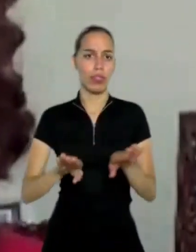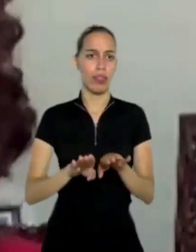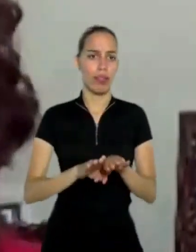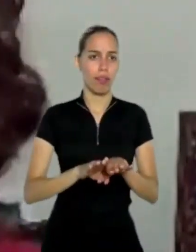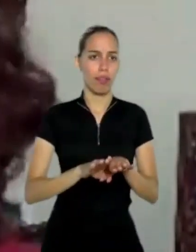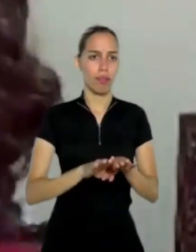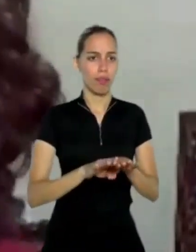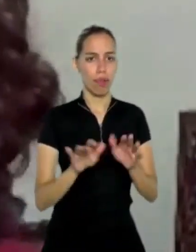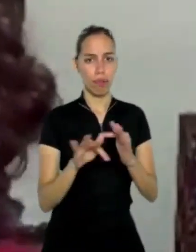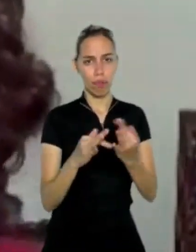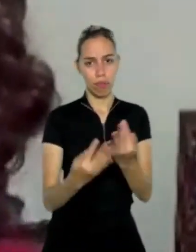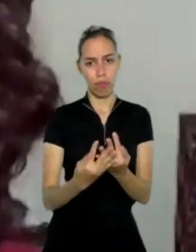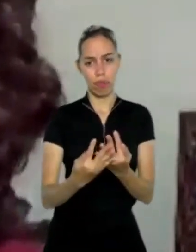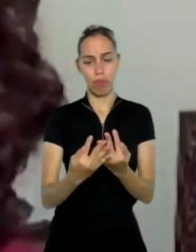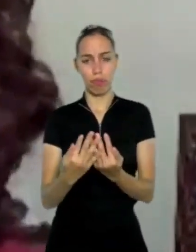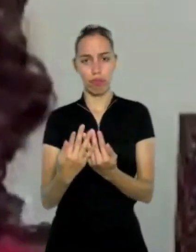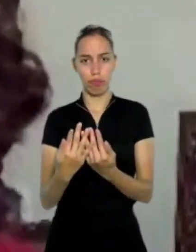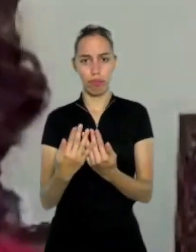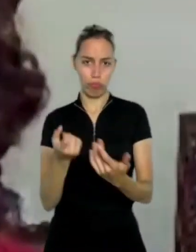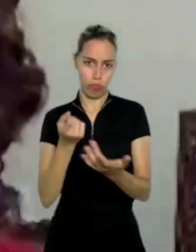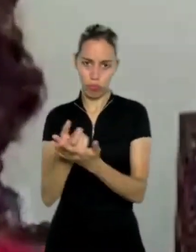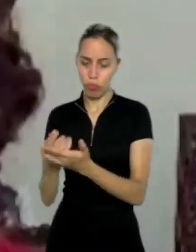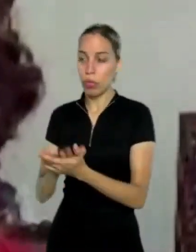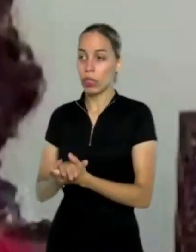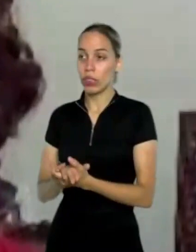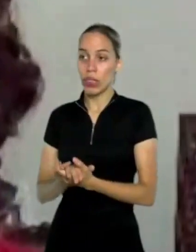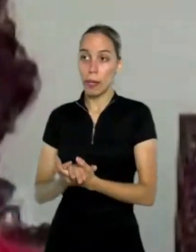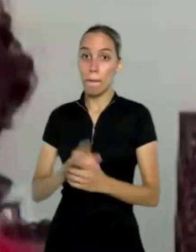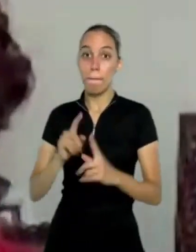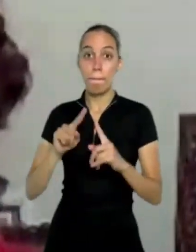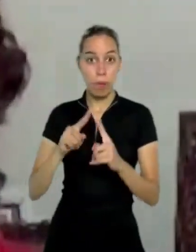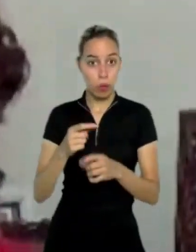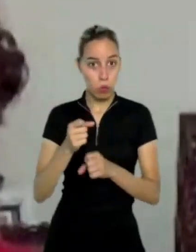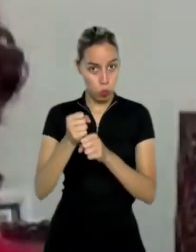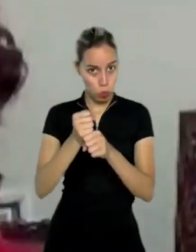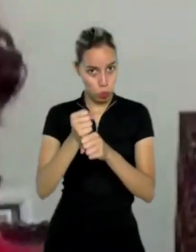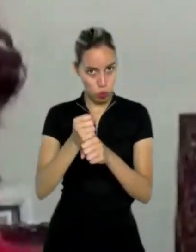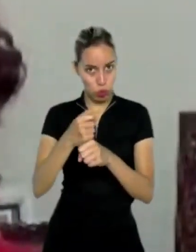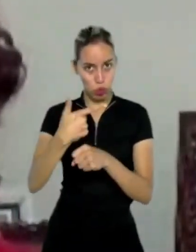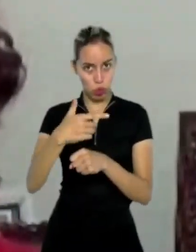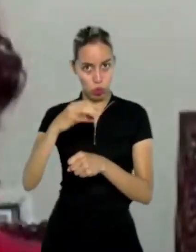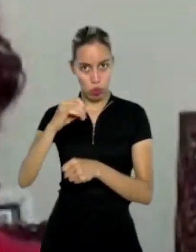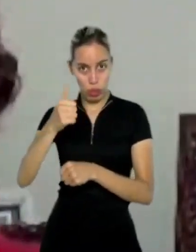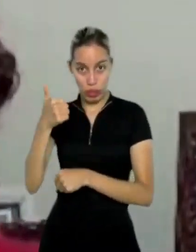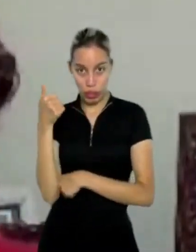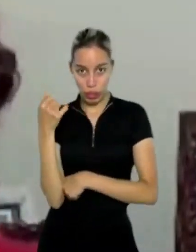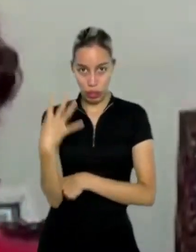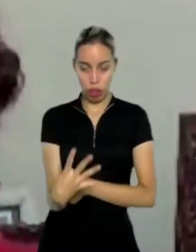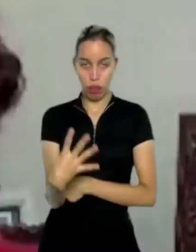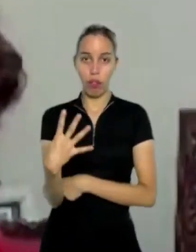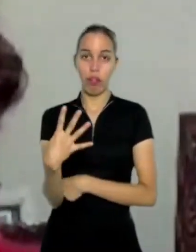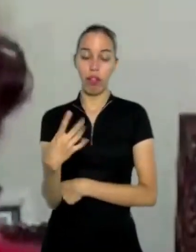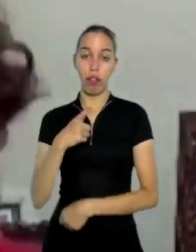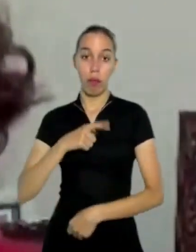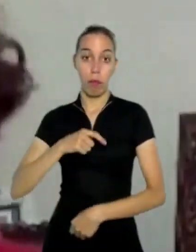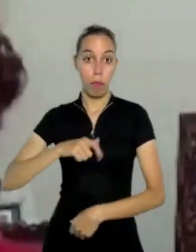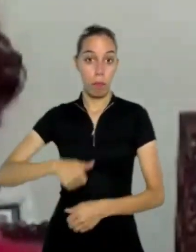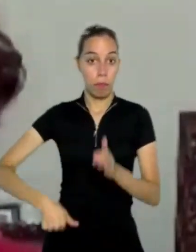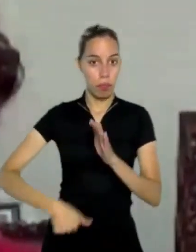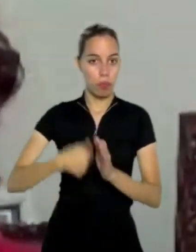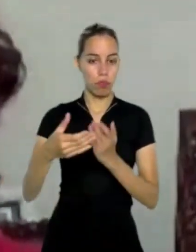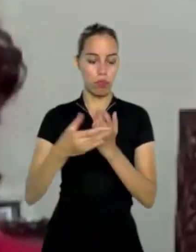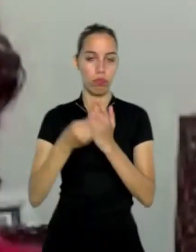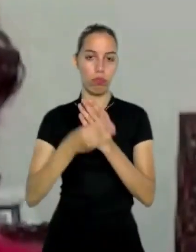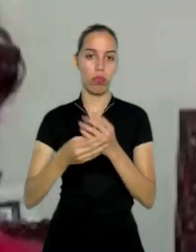primeira publicação. Agora, em 2014, que foi o meu primeiro livro de poesia, né? Foi assim